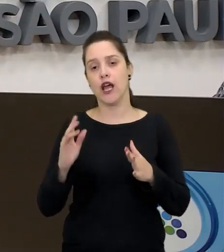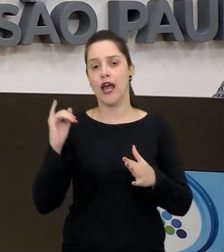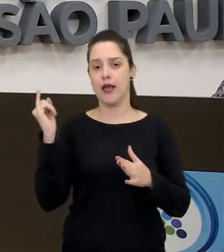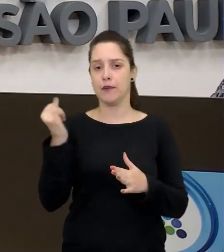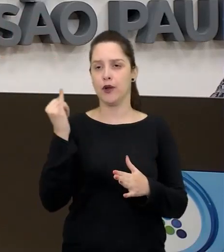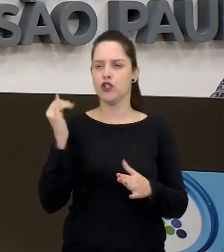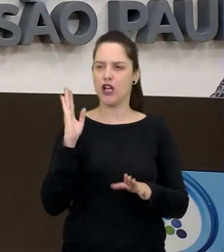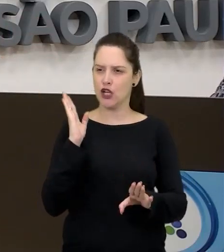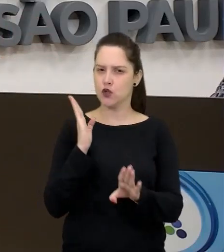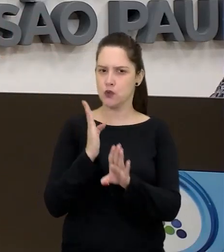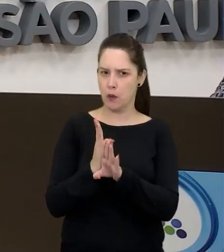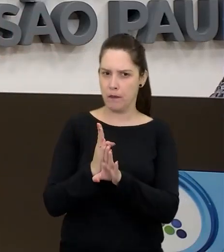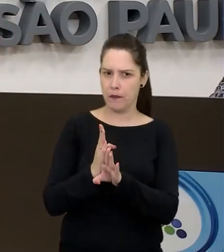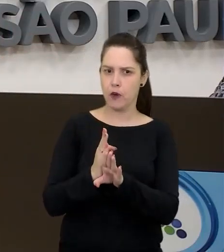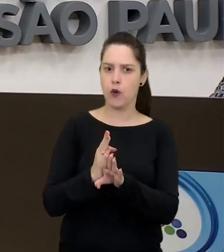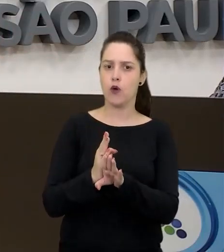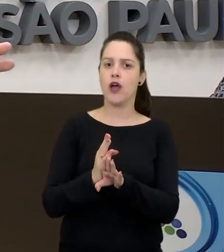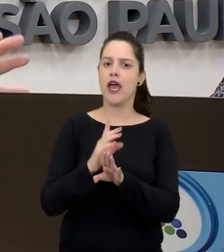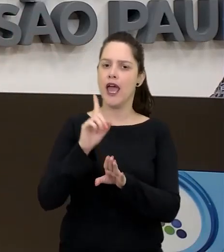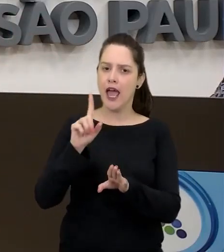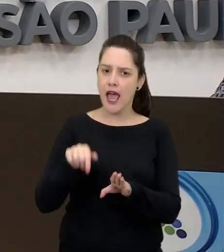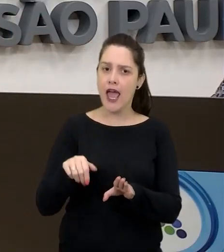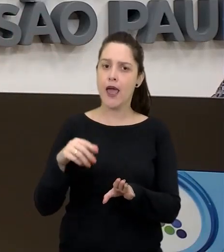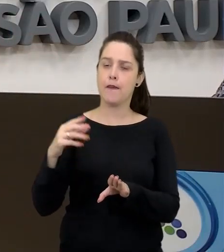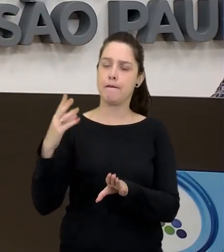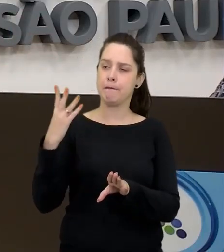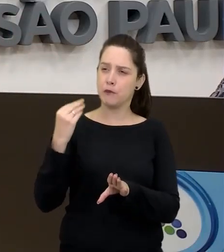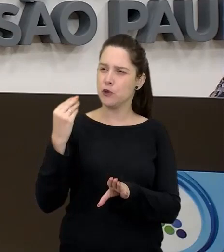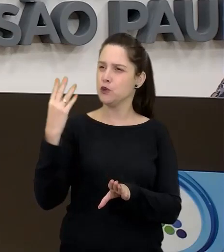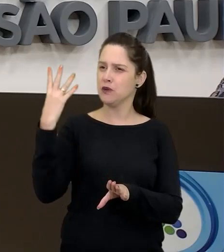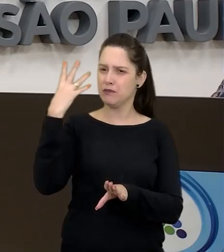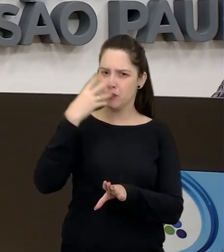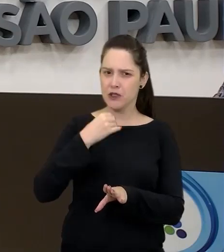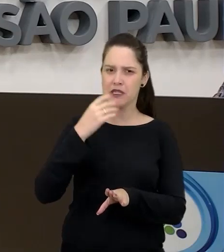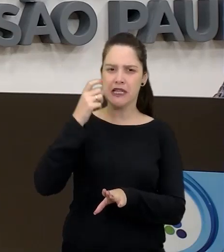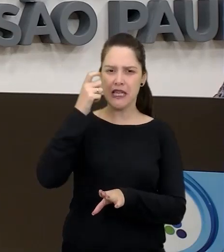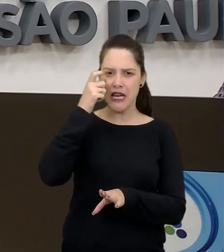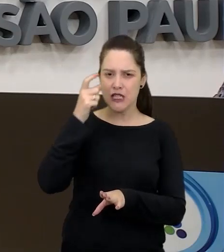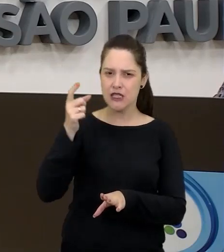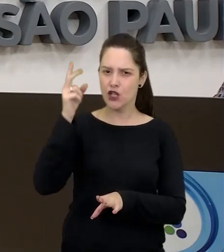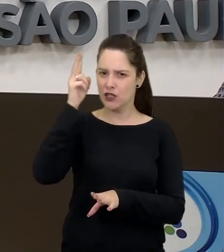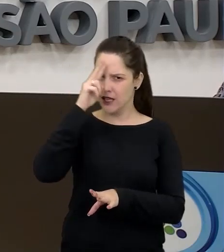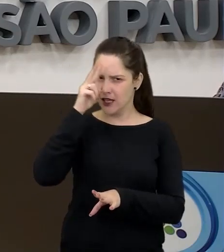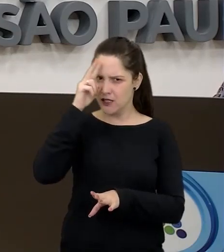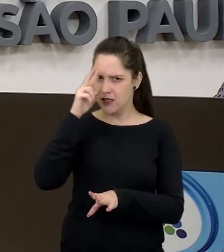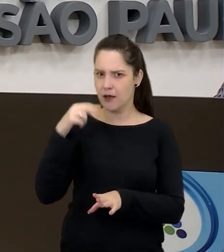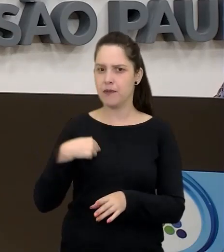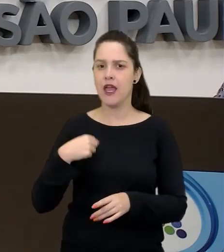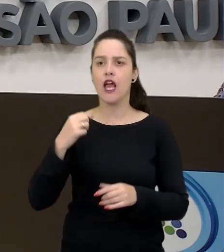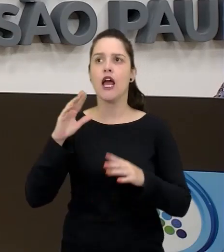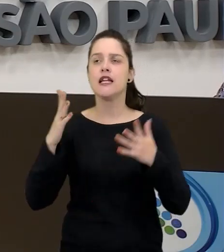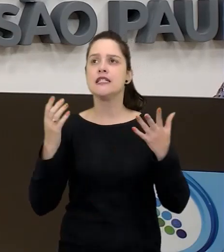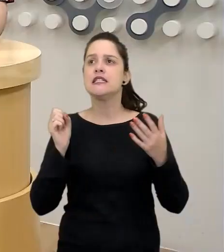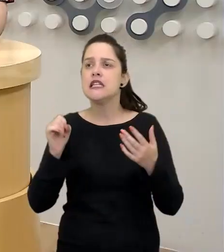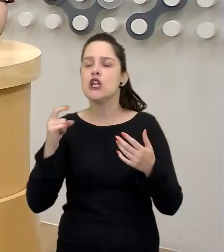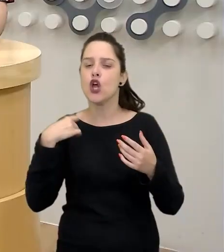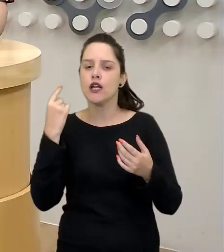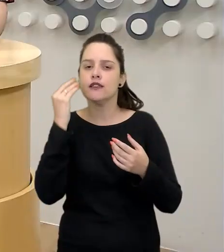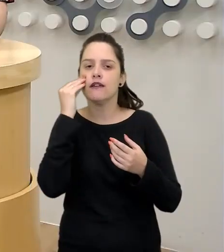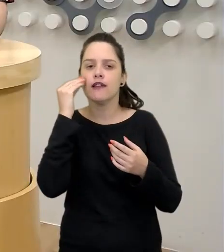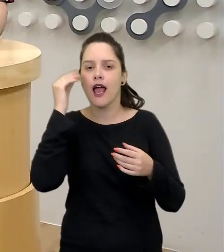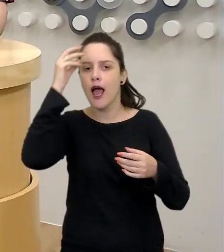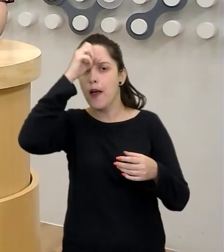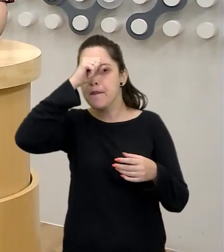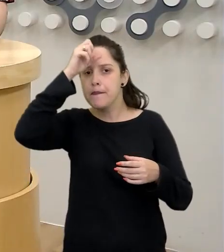eles cumpriram um papel muito, muito interessante, assim, na história, né? Se a gente for pensar, por exemplo, os primeiros